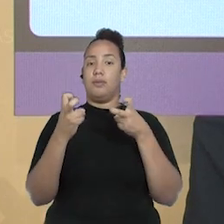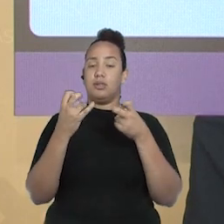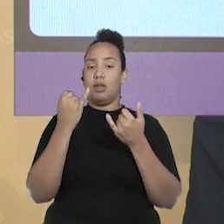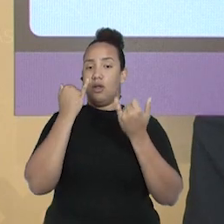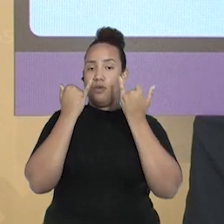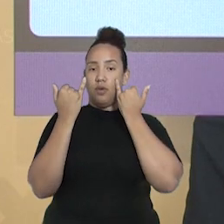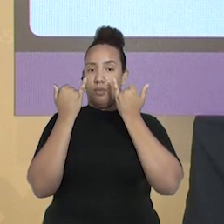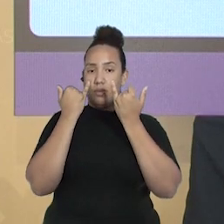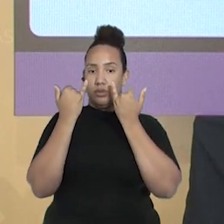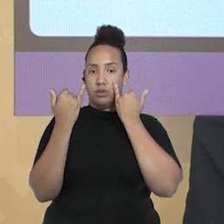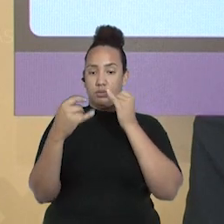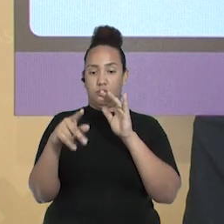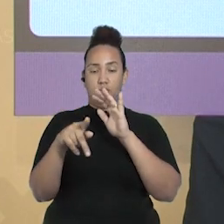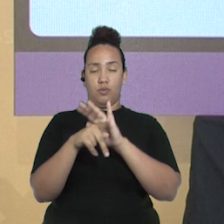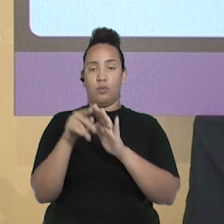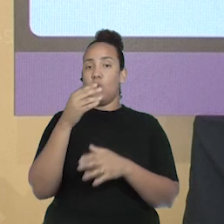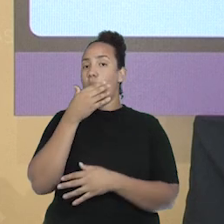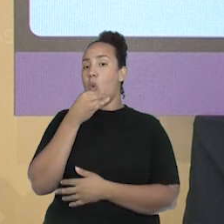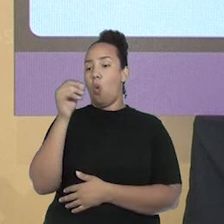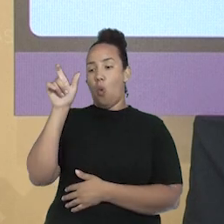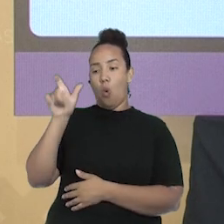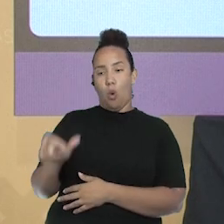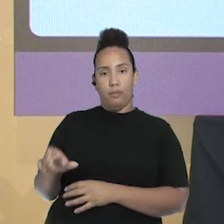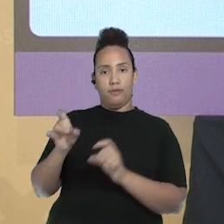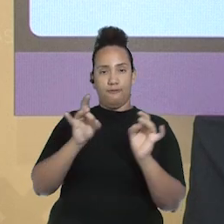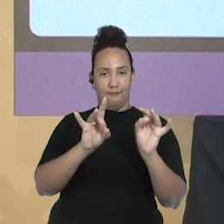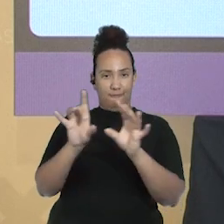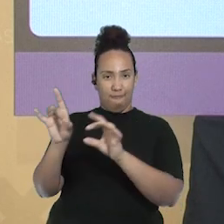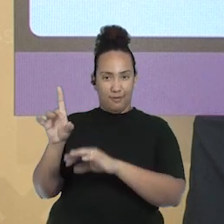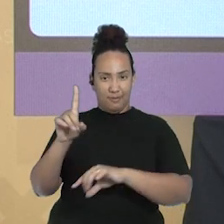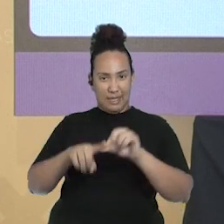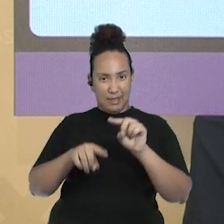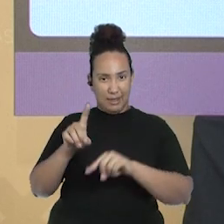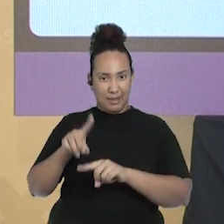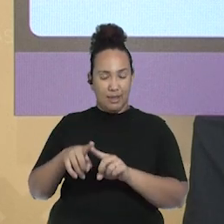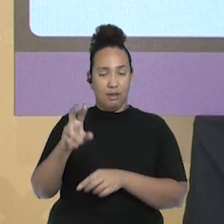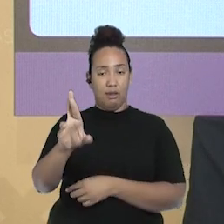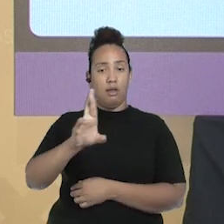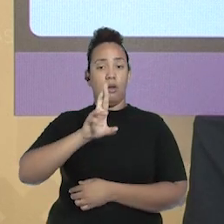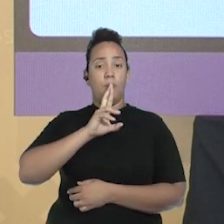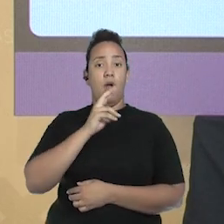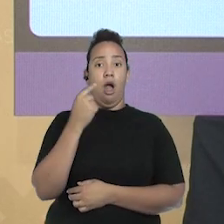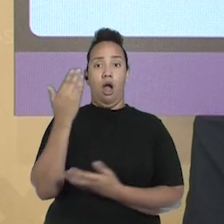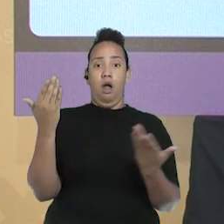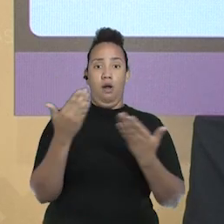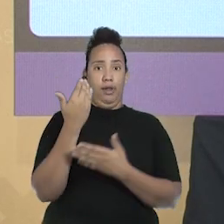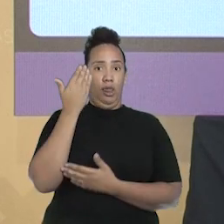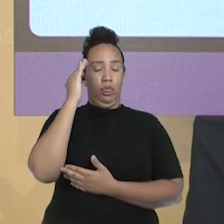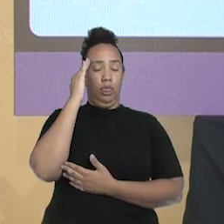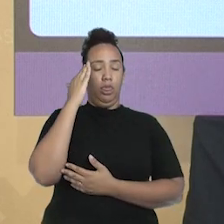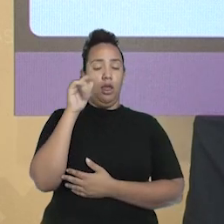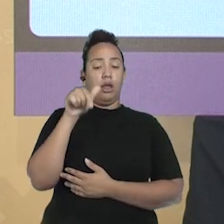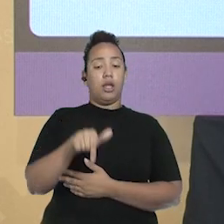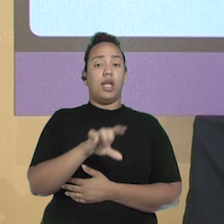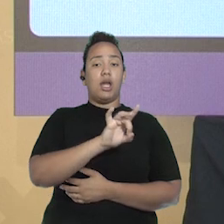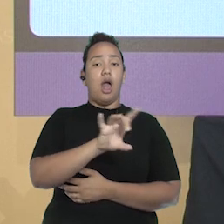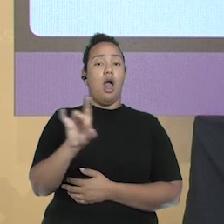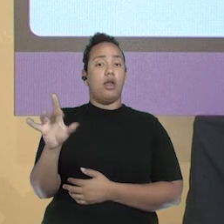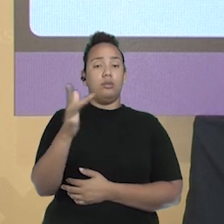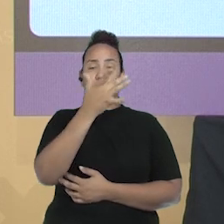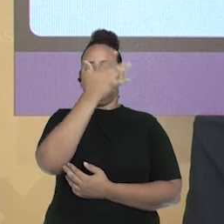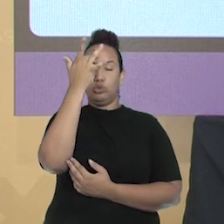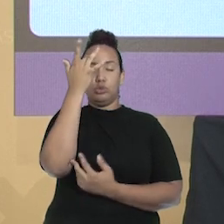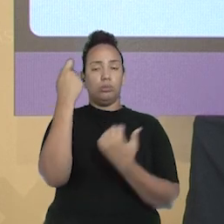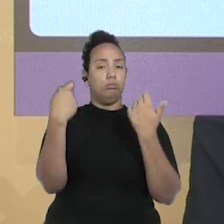informações dadas pelos clientes de João. Vamos compreender quais são as maiores necessidades de cada faixa etária